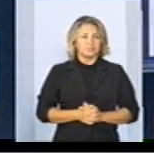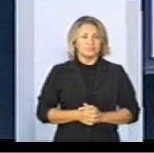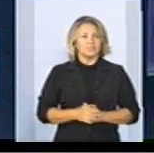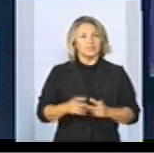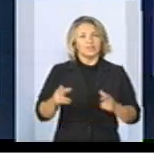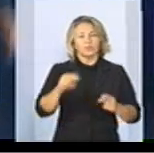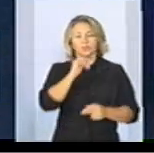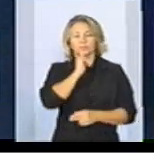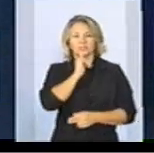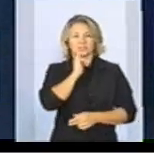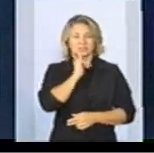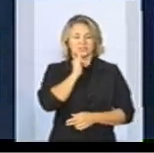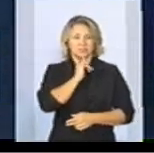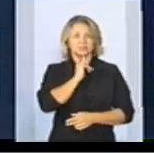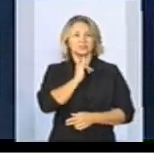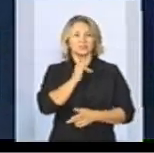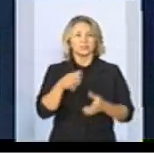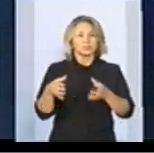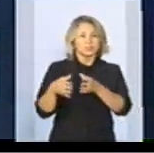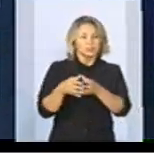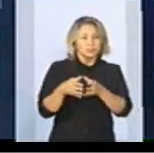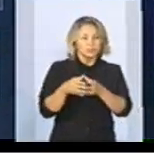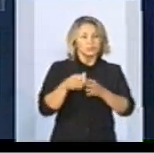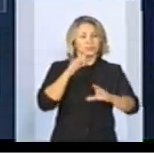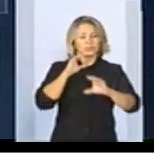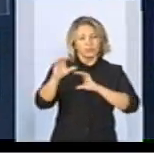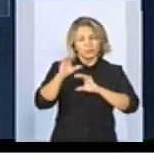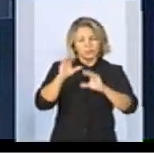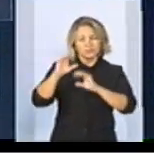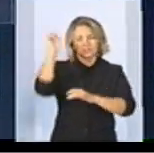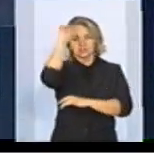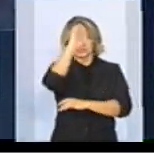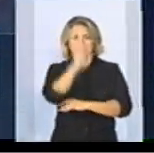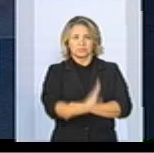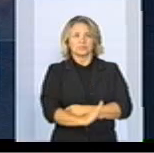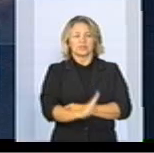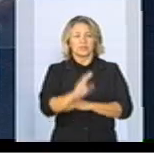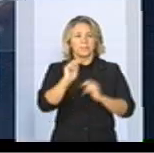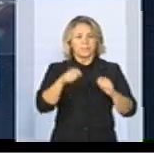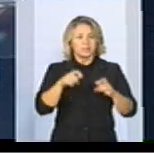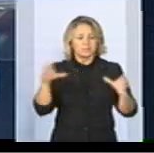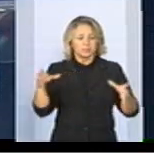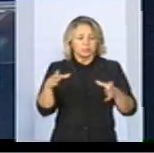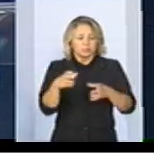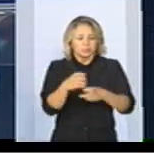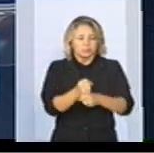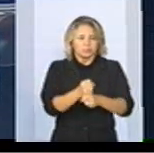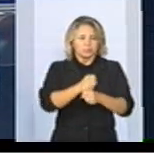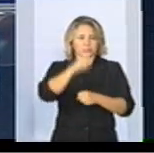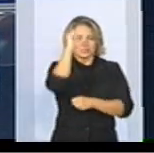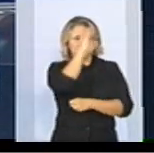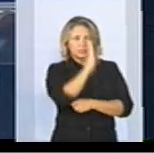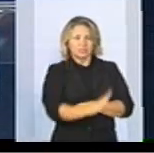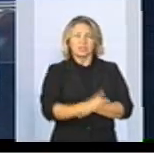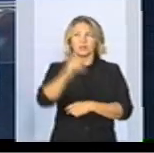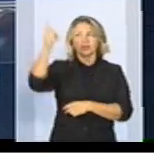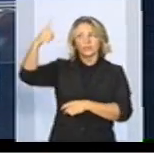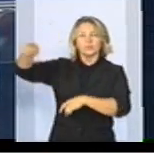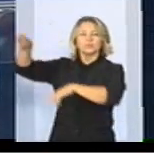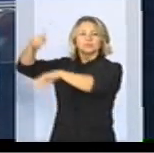Assim, o mercado de comunicação brasileiro é até então fechado nacional e